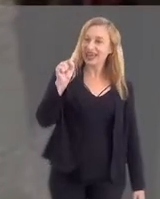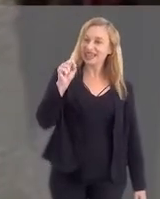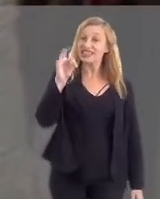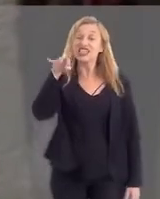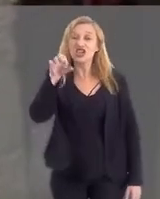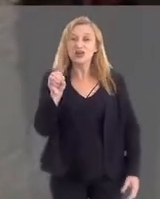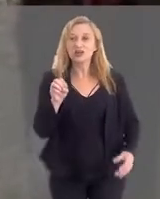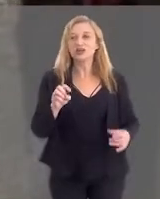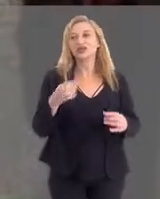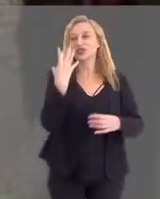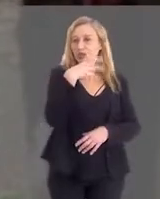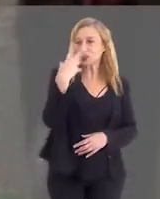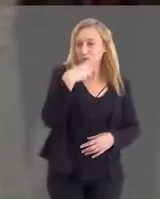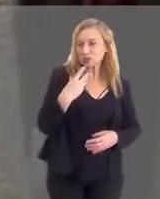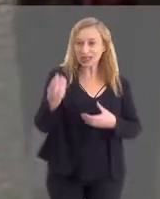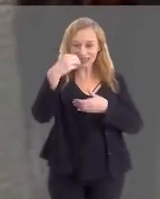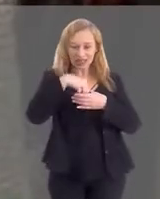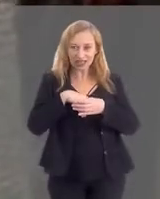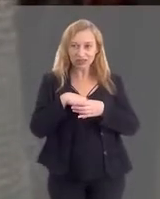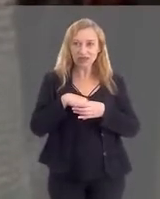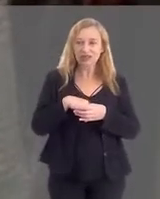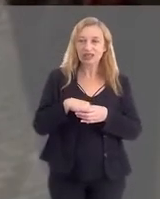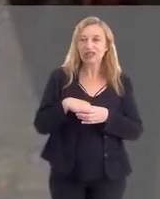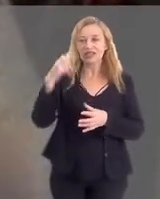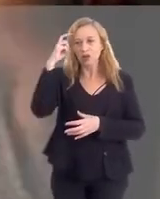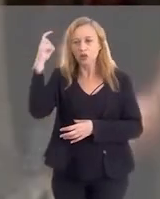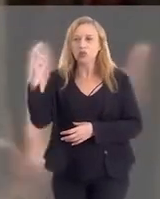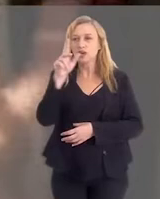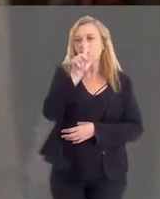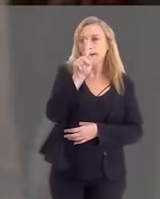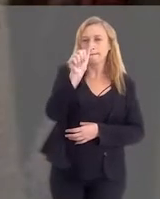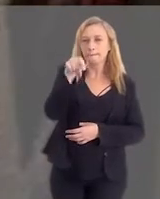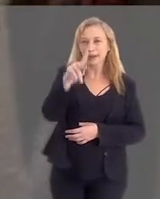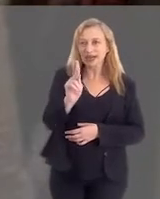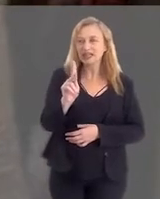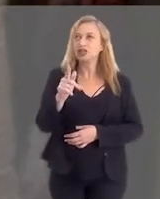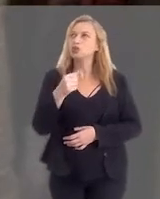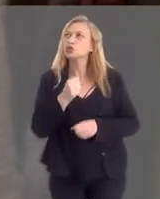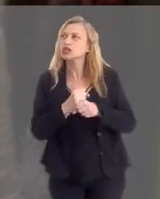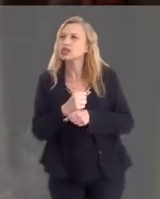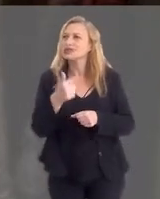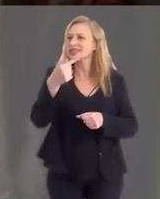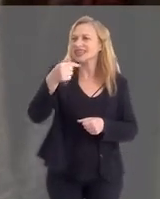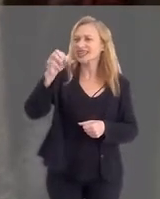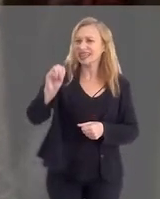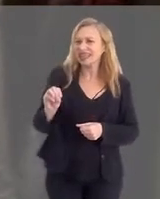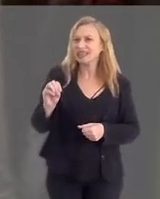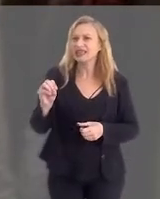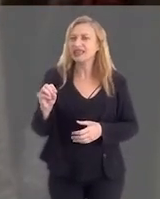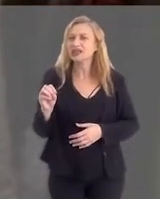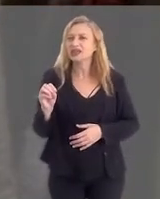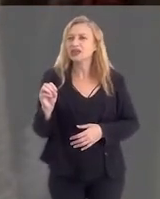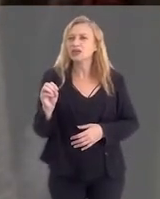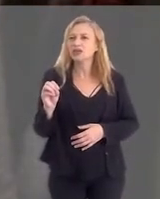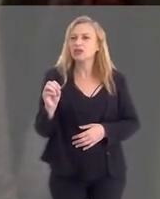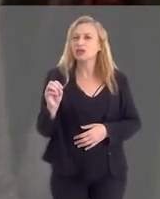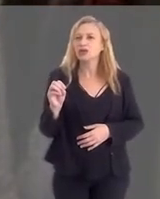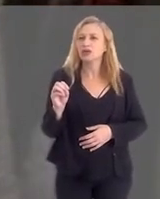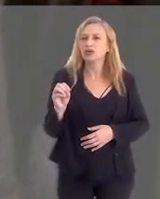estilo de música, né? Dentro da cultura punk, a gente tinha ali nos anos 70